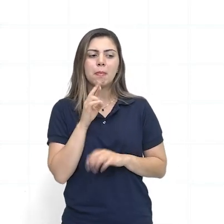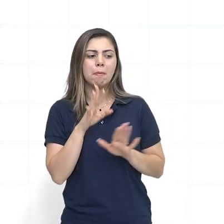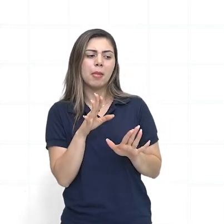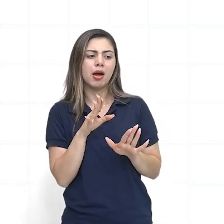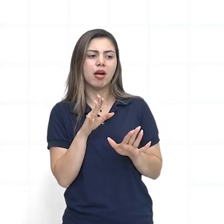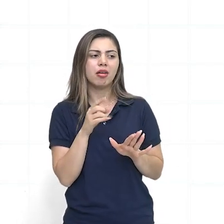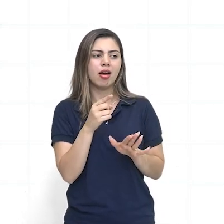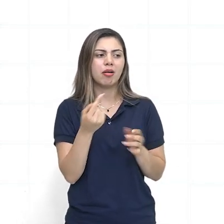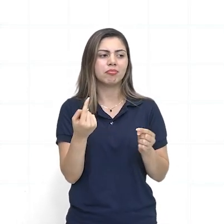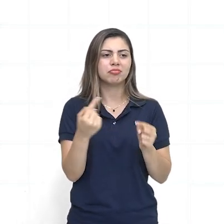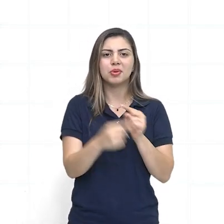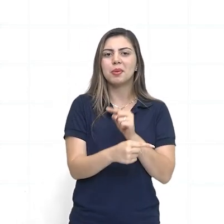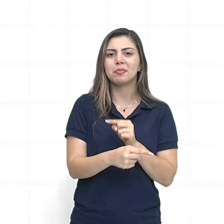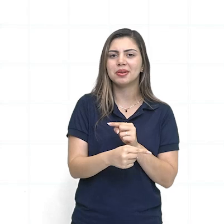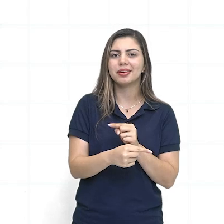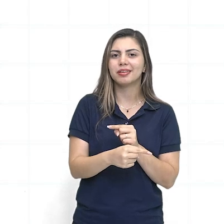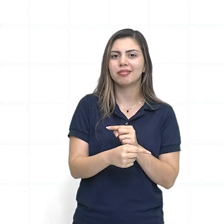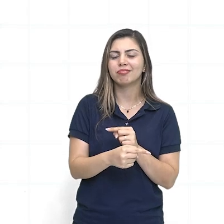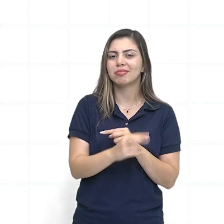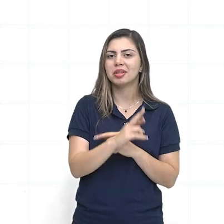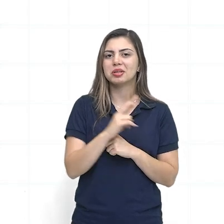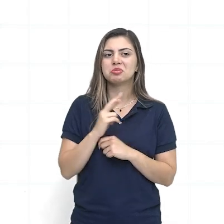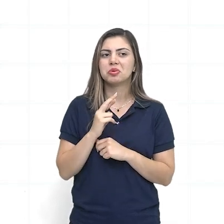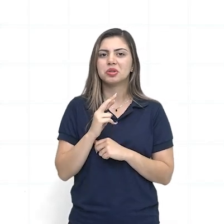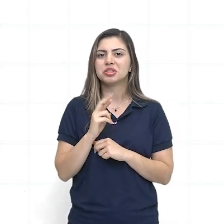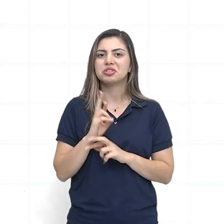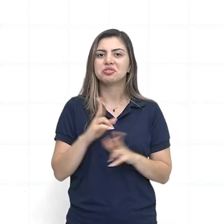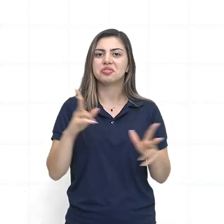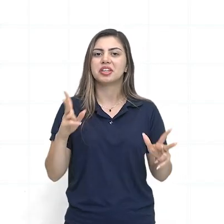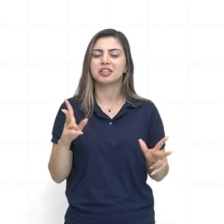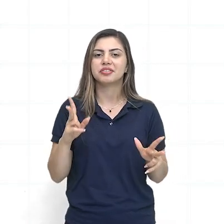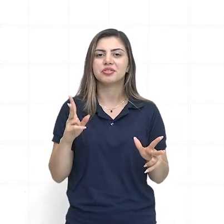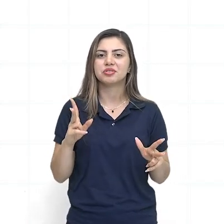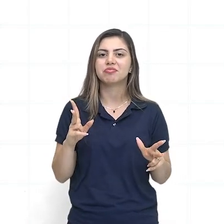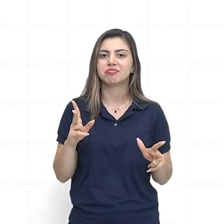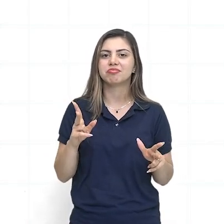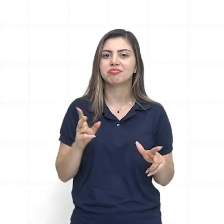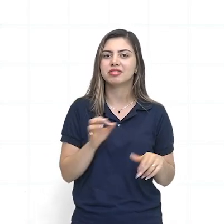espera, né, como resposta. Então,